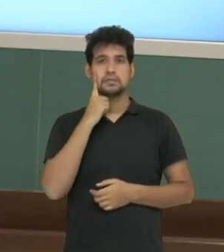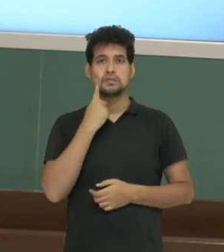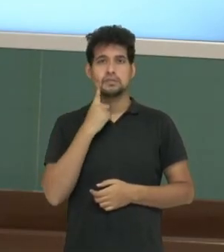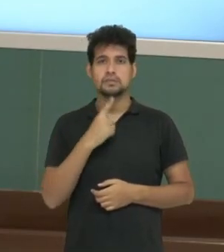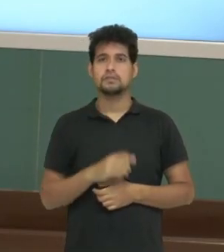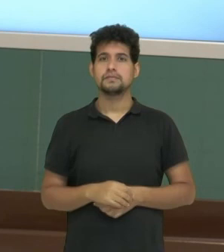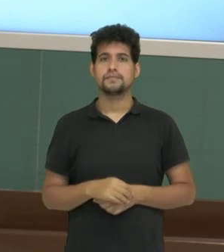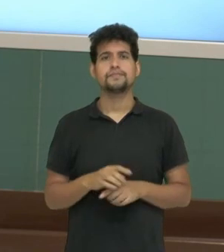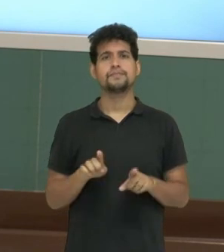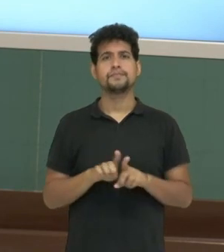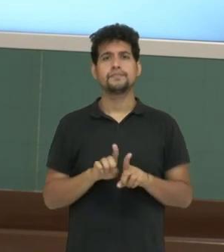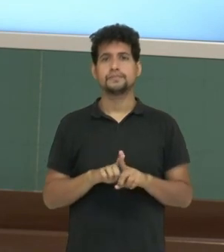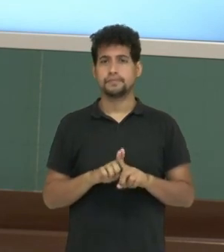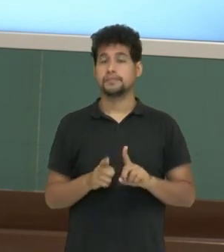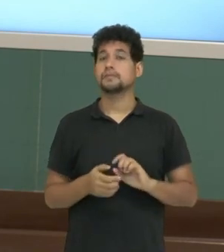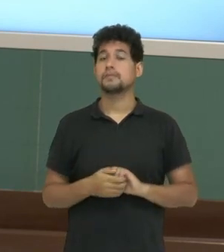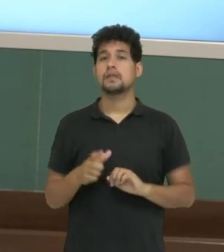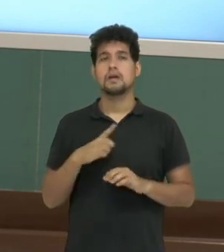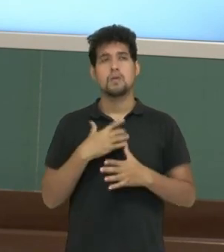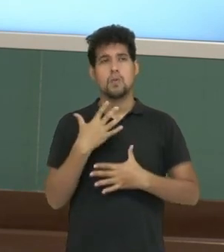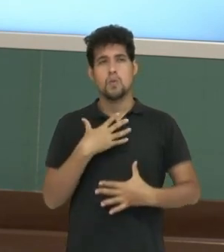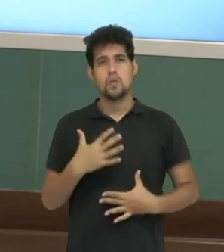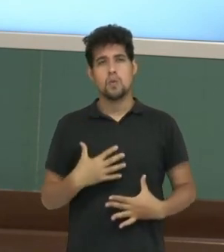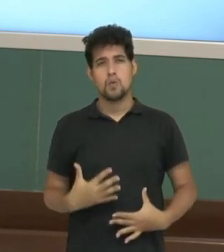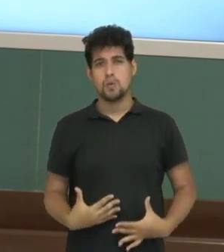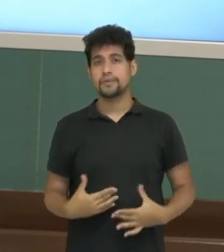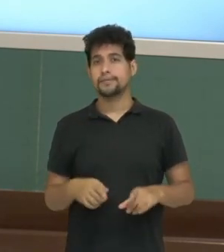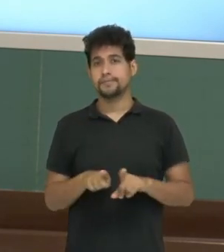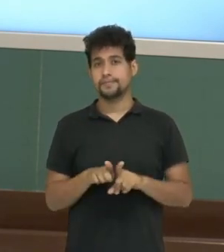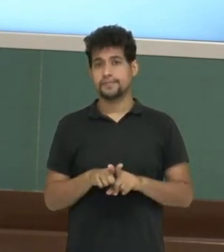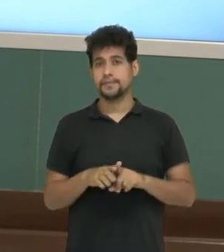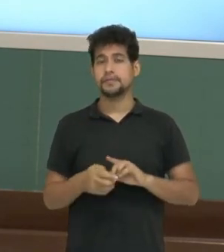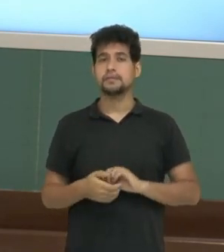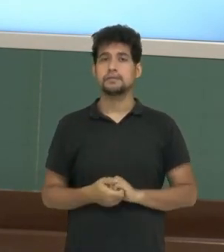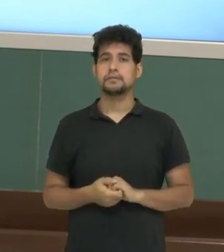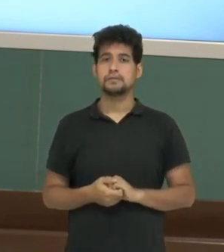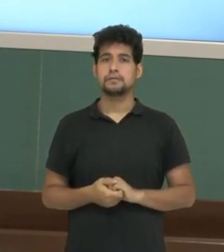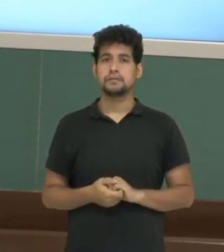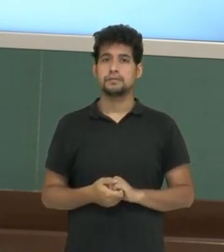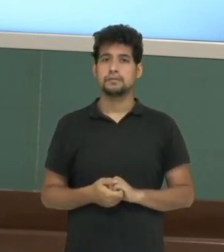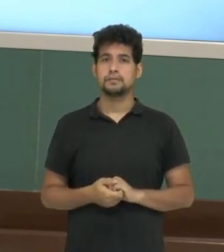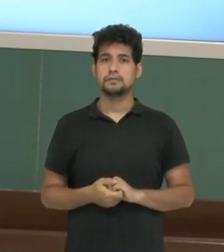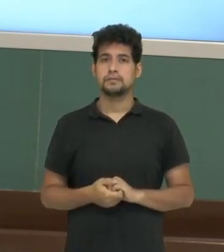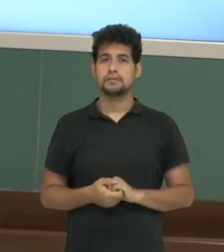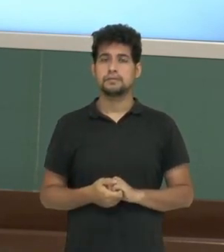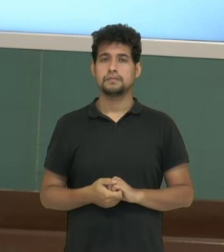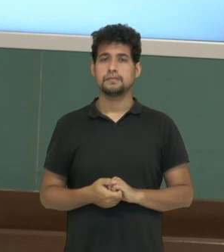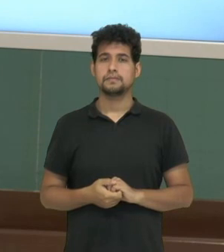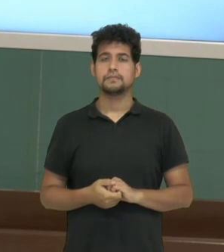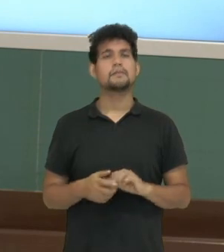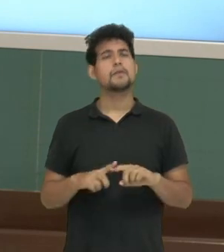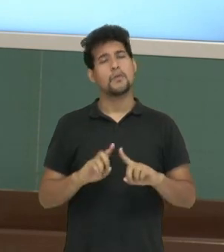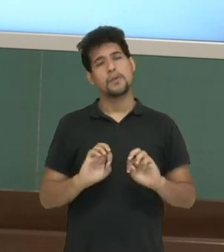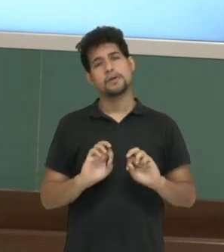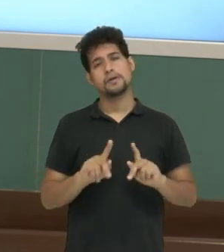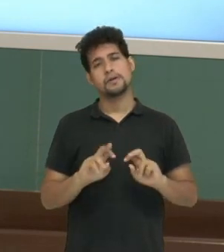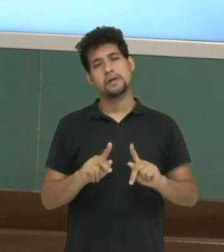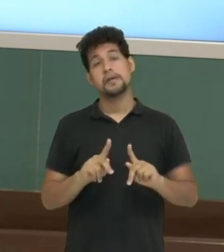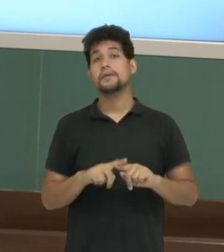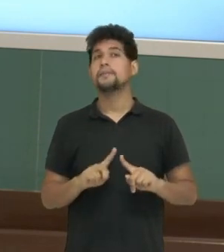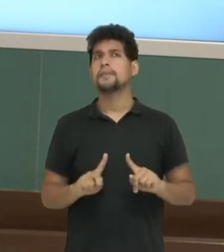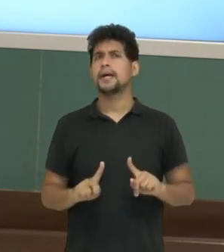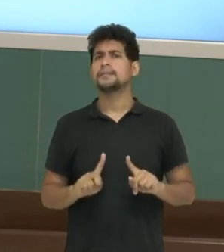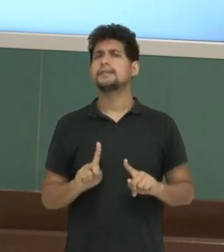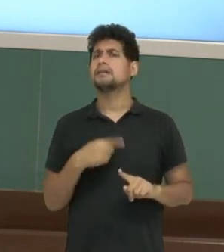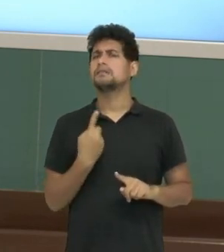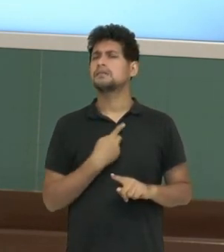a temperatura corporal ali do organismo, né, dos mamíferos. Muito bem.